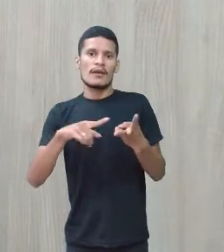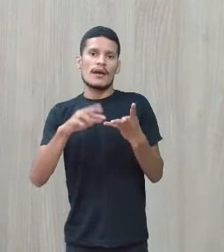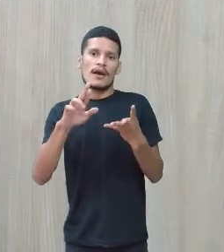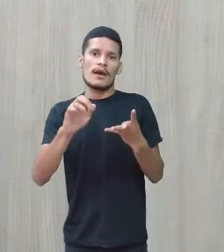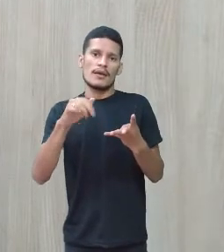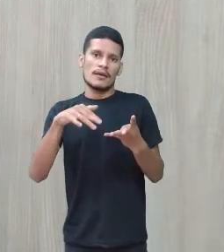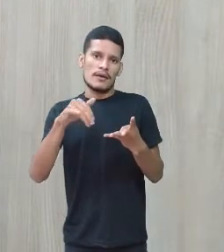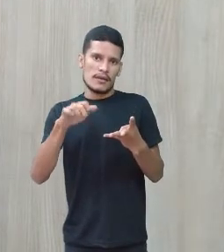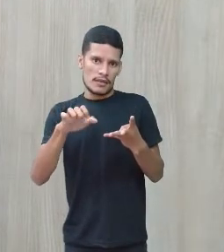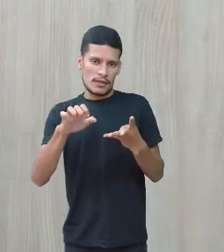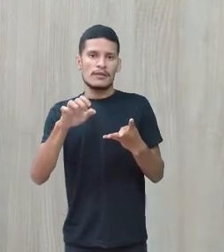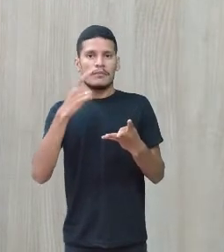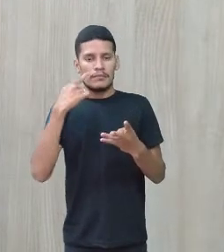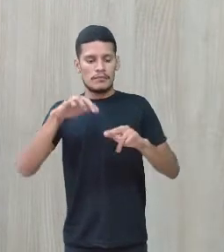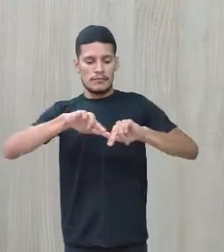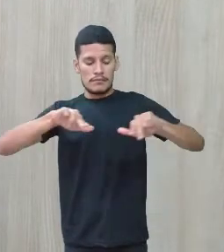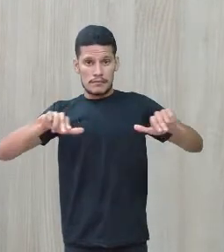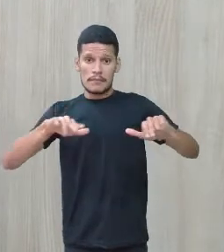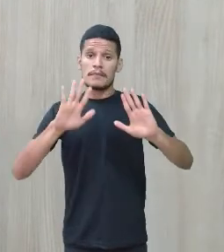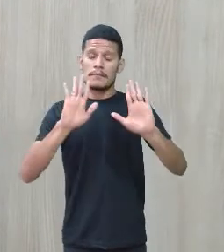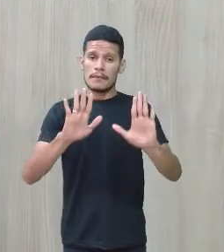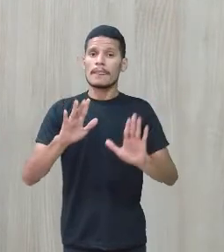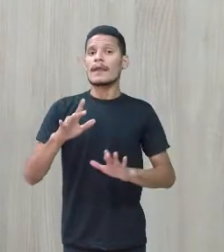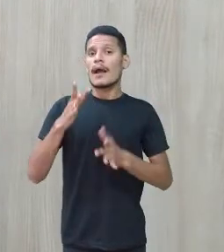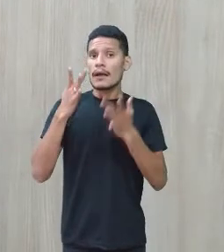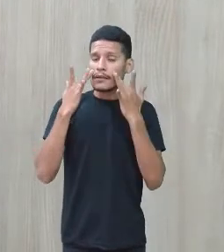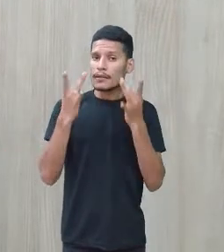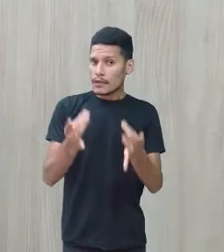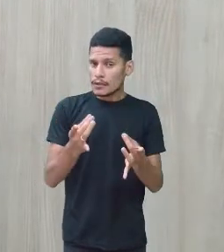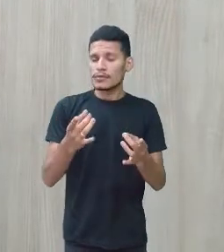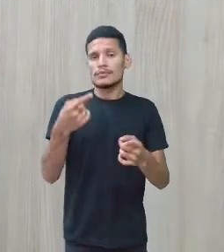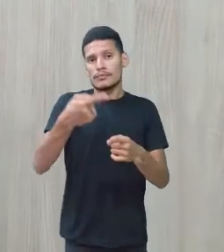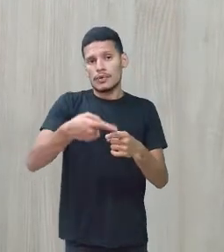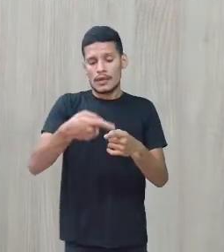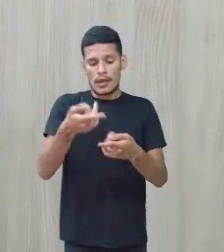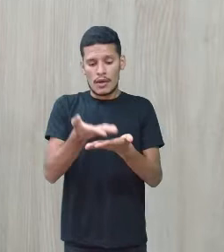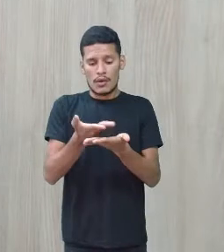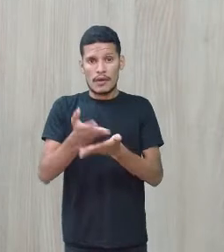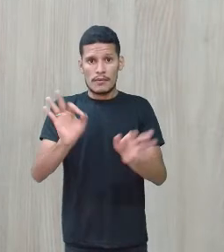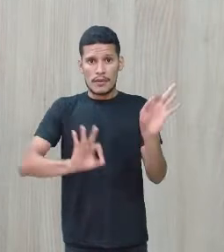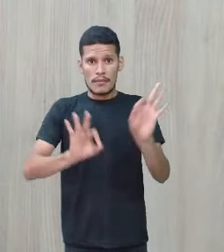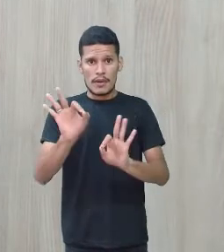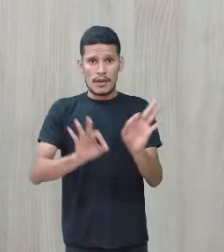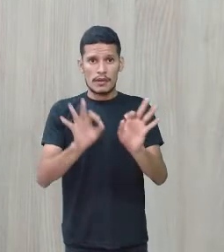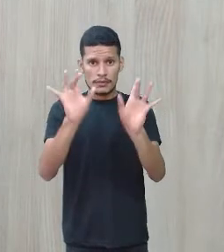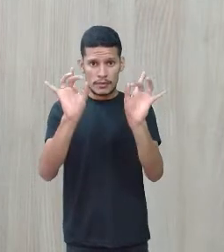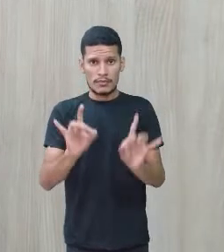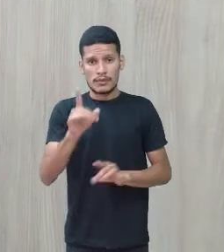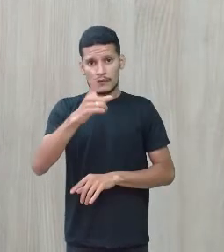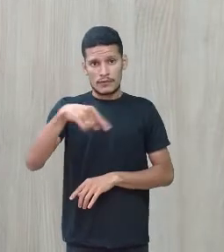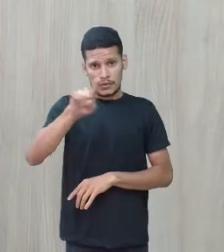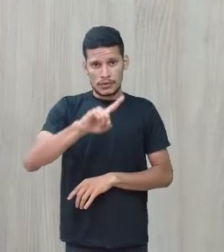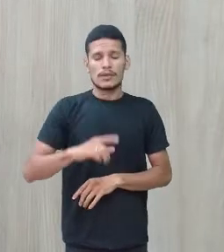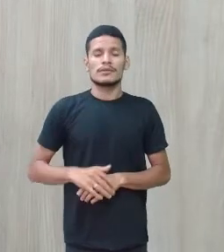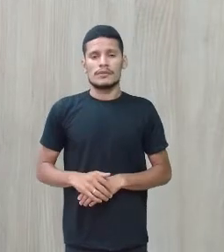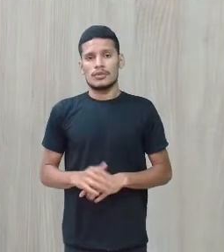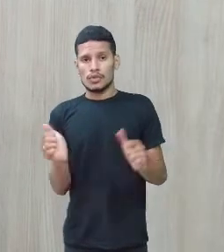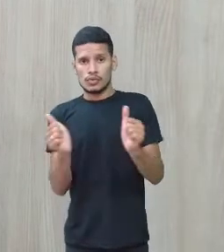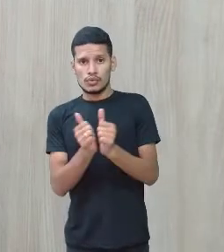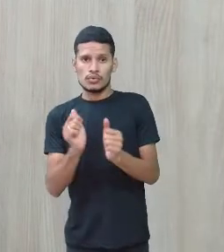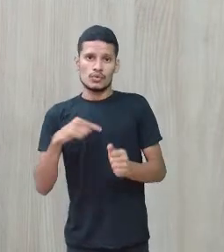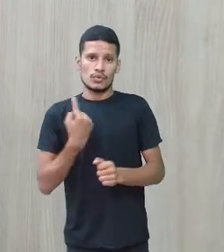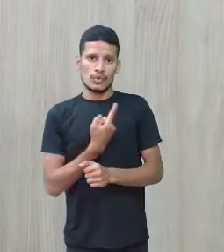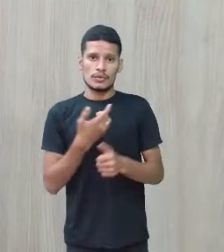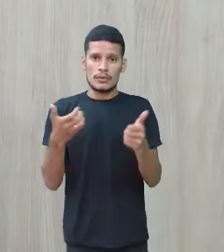bom, essa interação com vocês. Vamos ficar bem atentos que essa aula foi preparada especialmente para vocês, para junto podermos